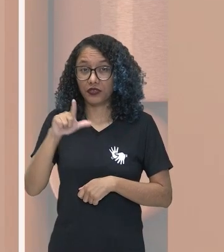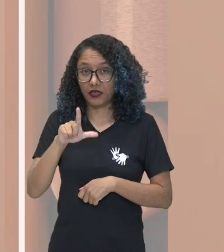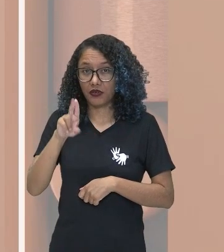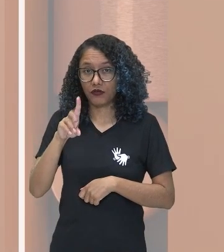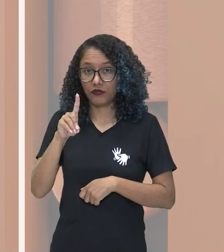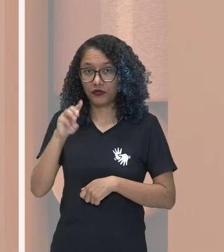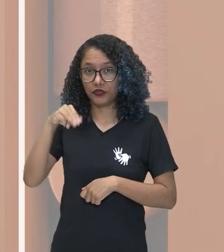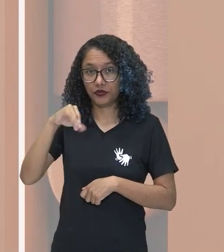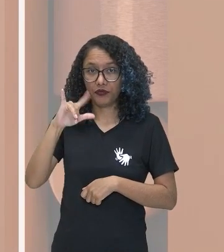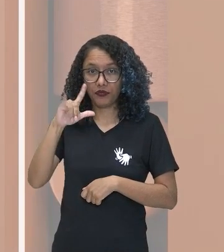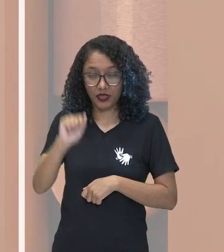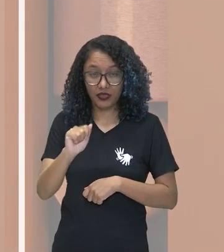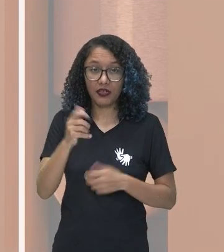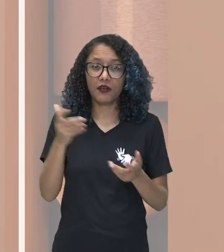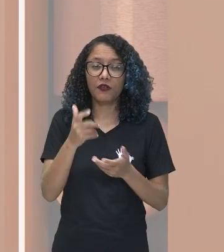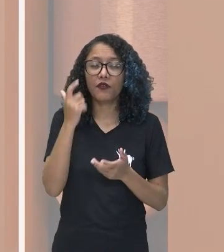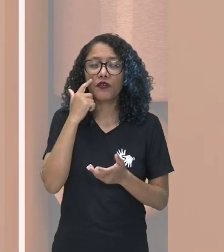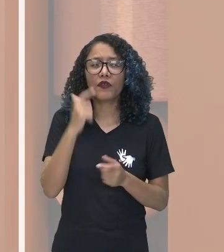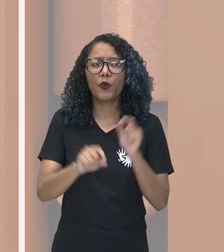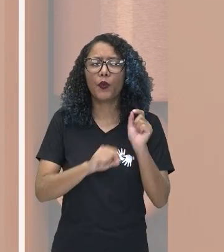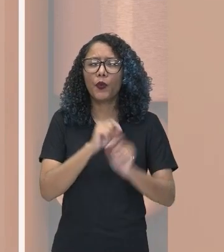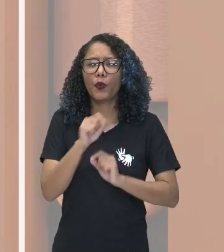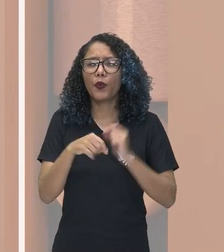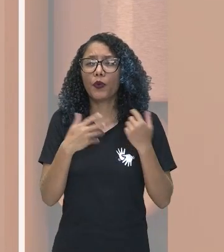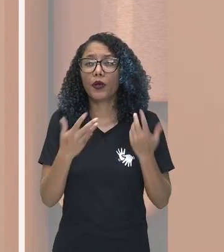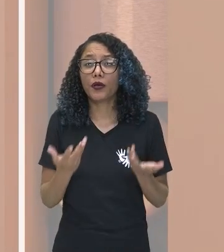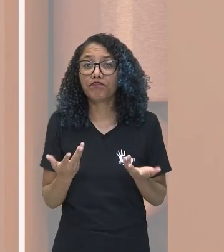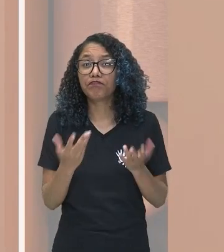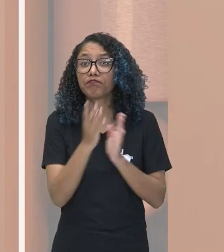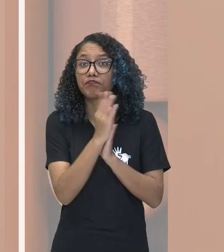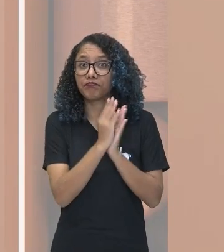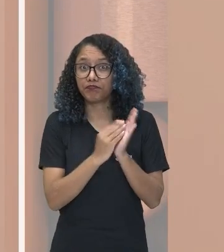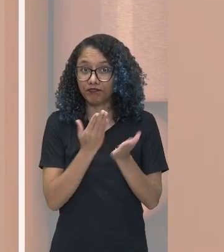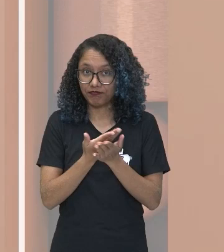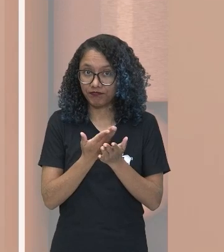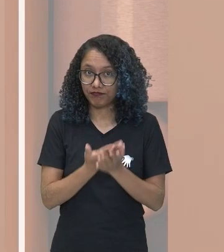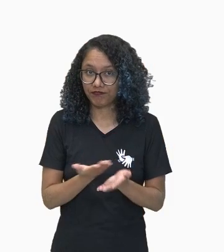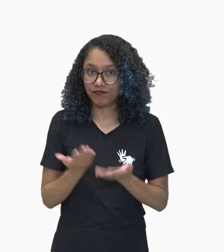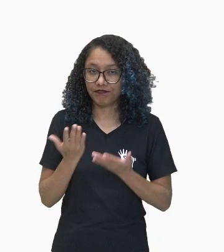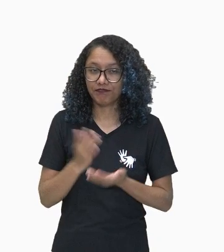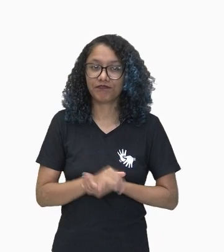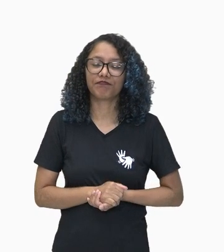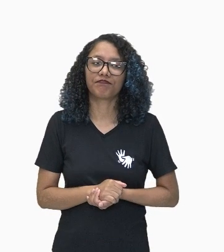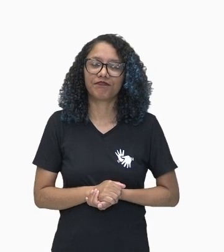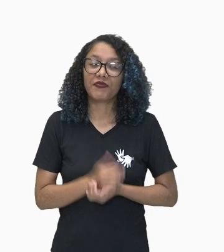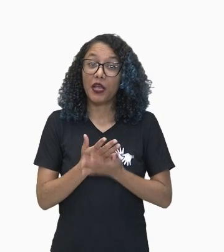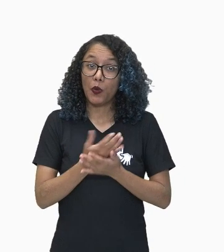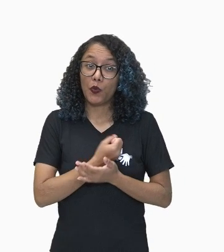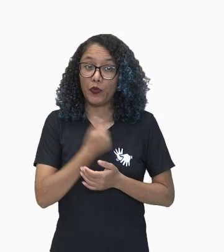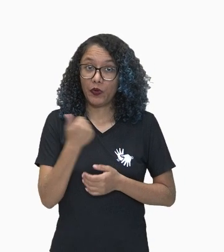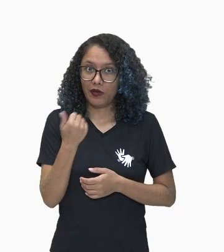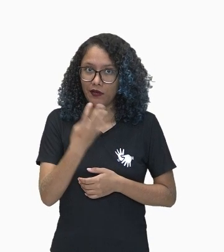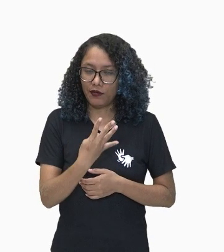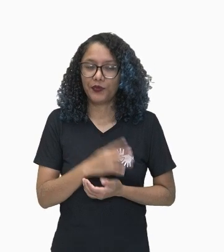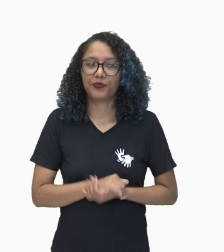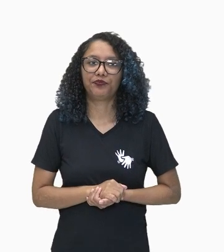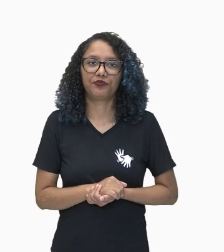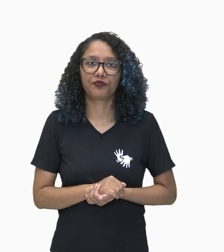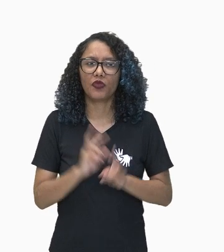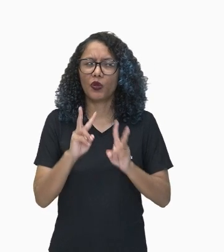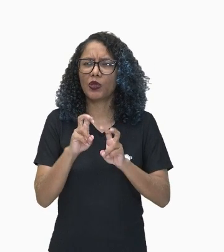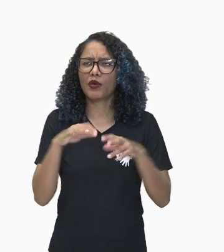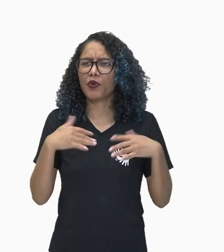Ludmila Dutra e iremos agora verificar o que estudaremos na nossa aula 14. Olha só, o objeto